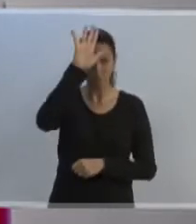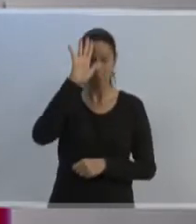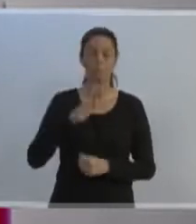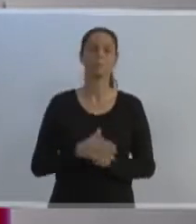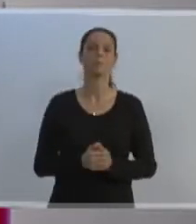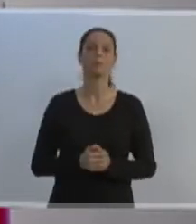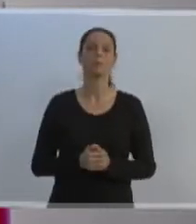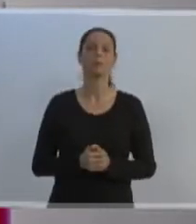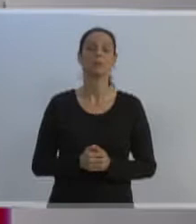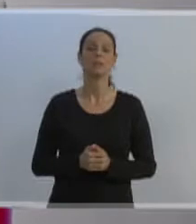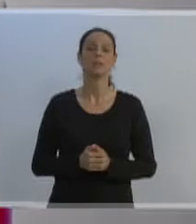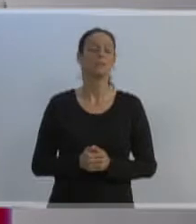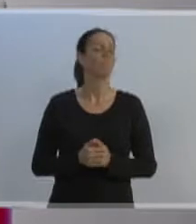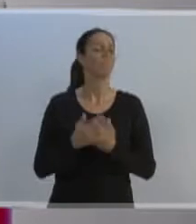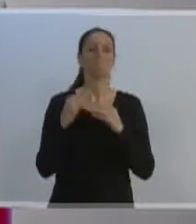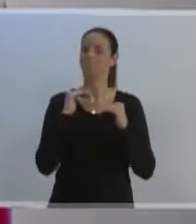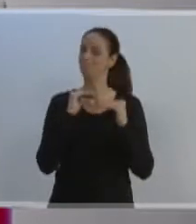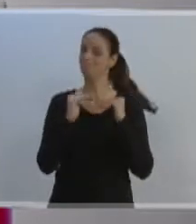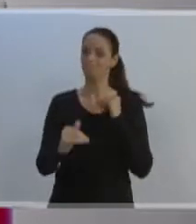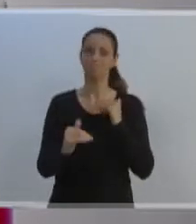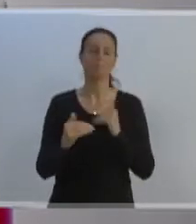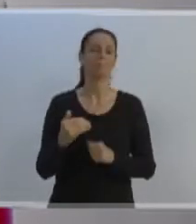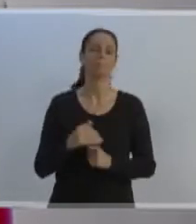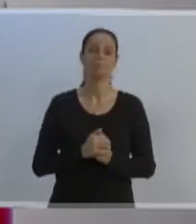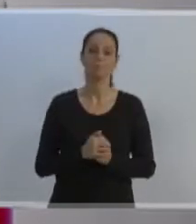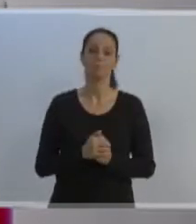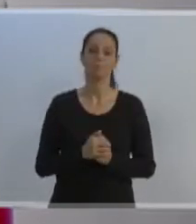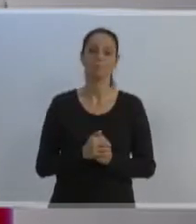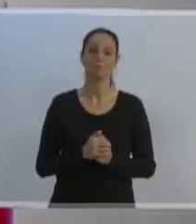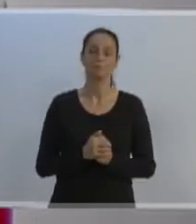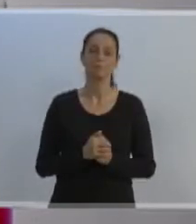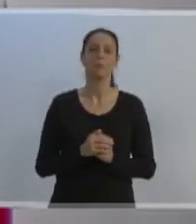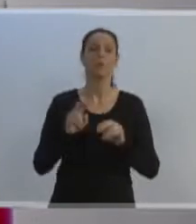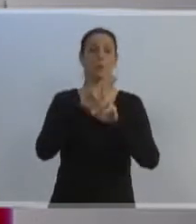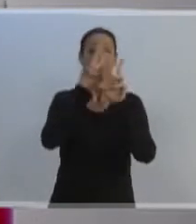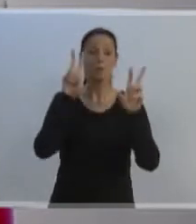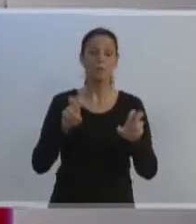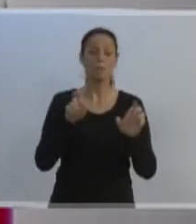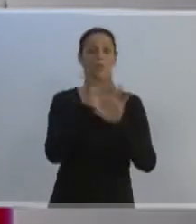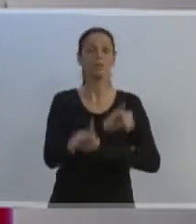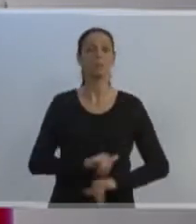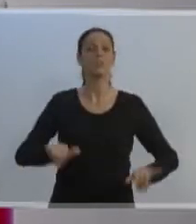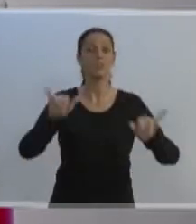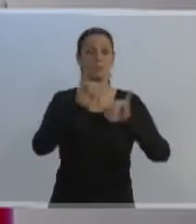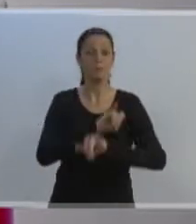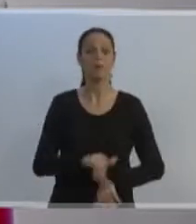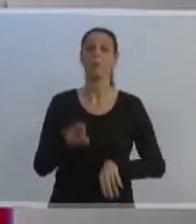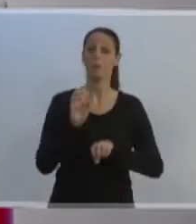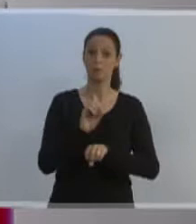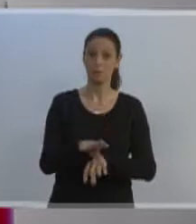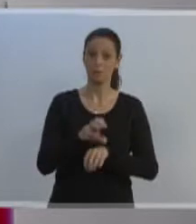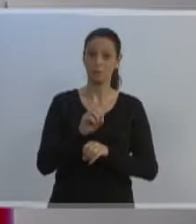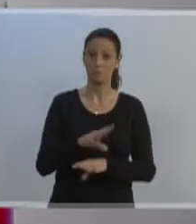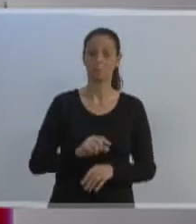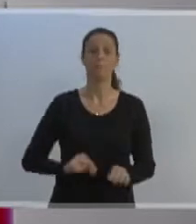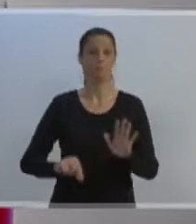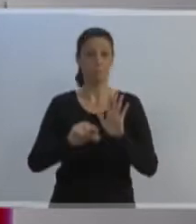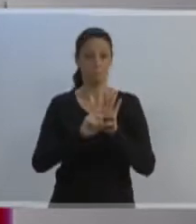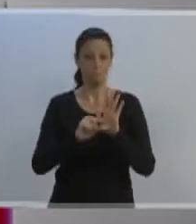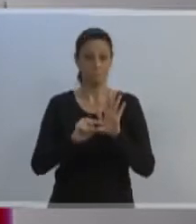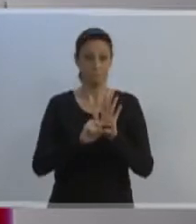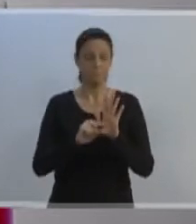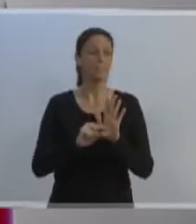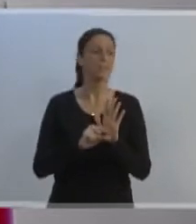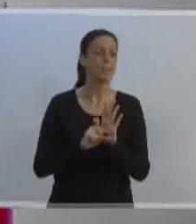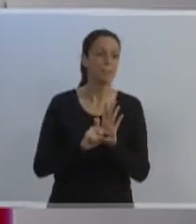sapiência, balizaram as faixas etárias no que diz respeito à divulgação e ensino. Esses marcos são